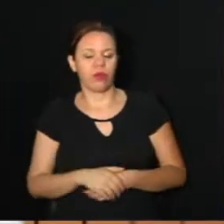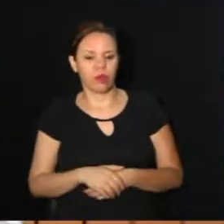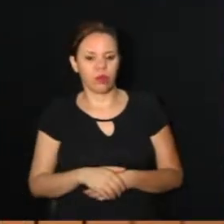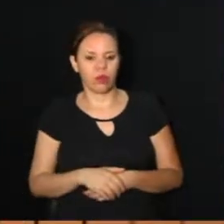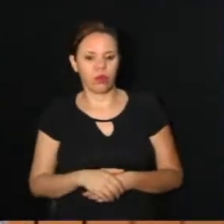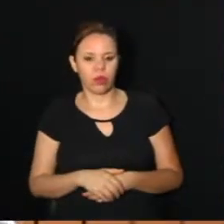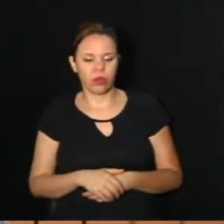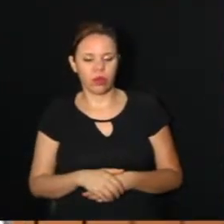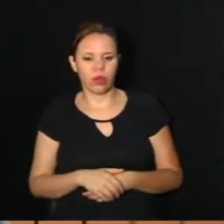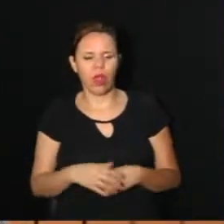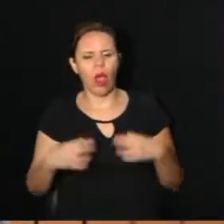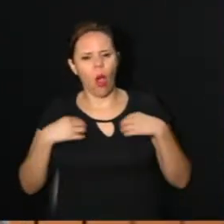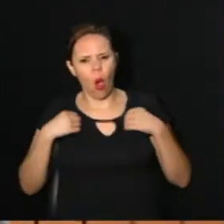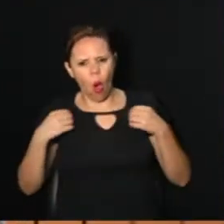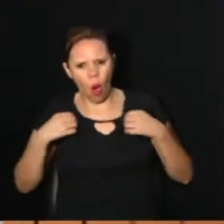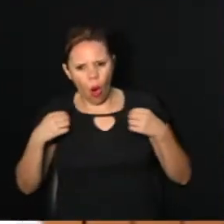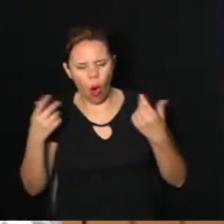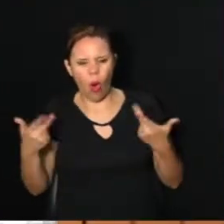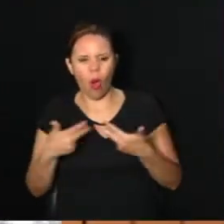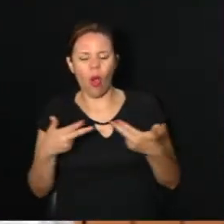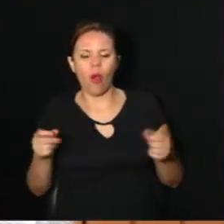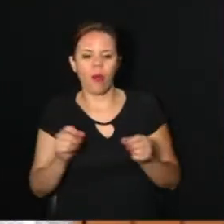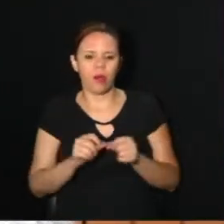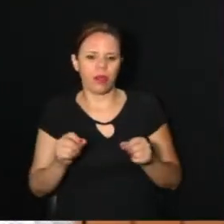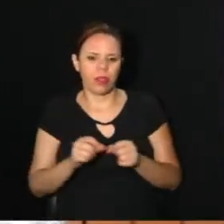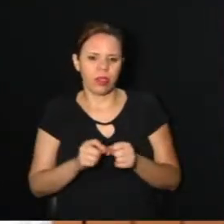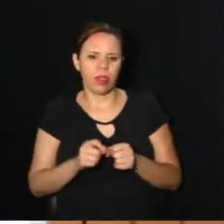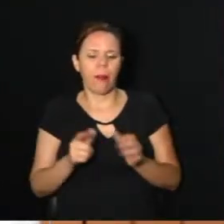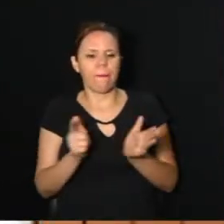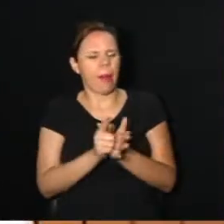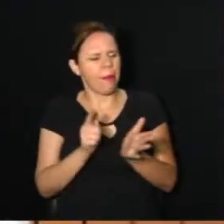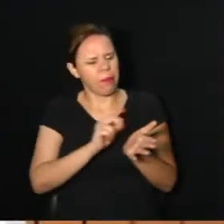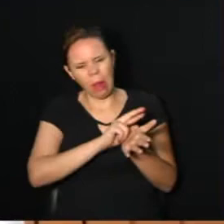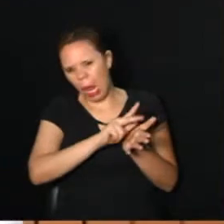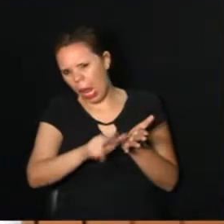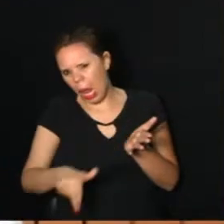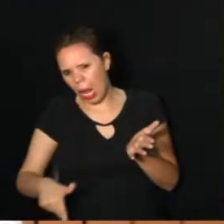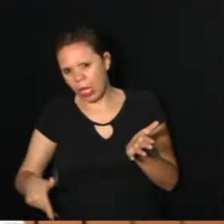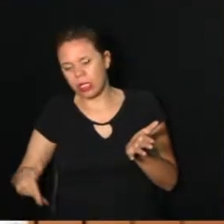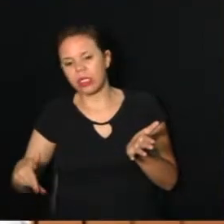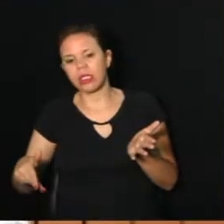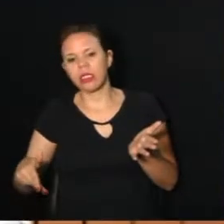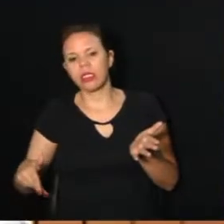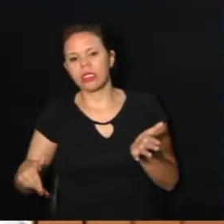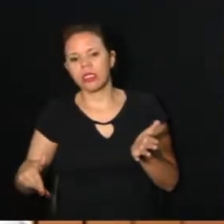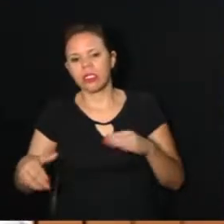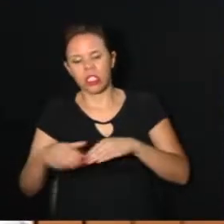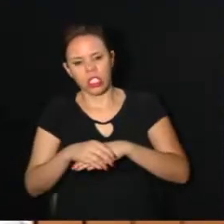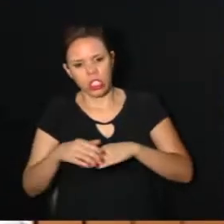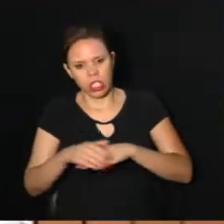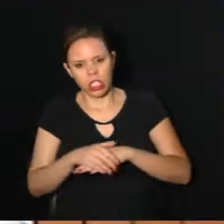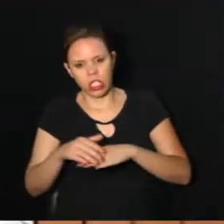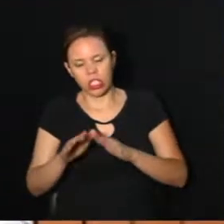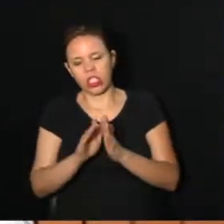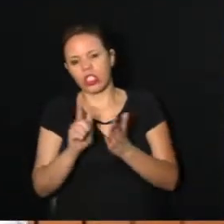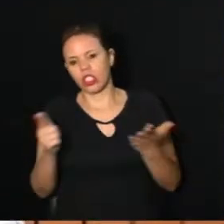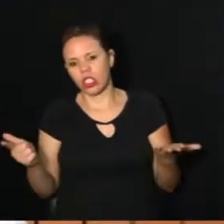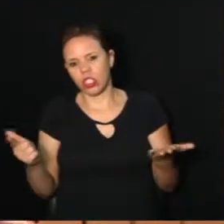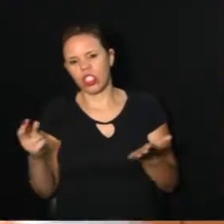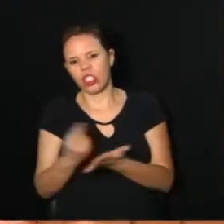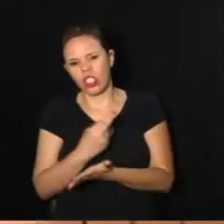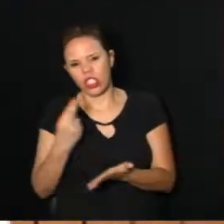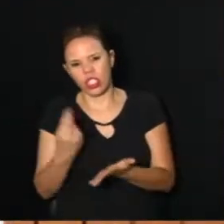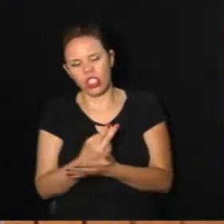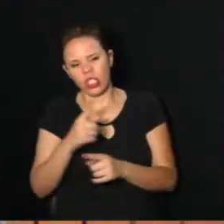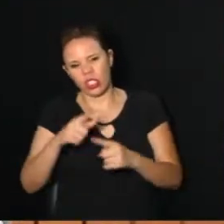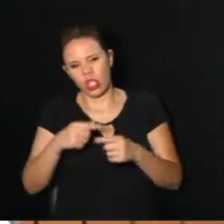de tecidos, popular, comércio de artigos de papelaria, comércio varejista de calçados, jornais, revista, material